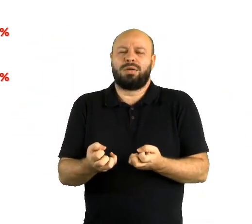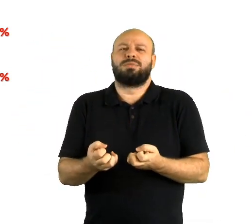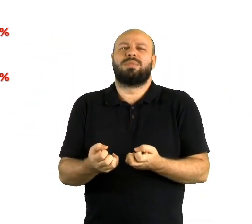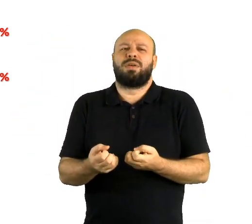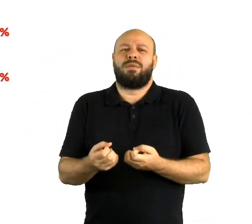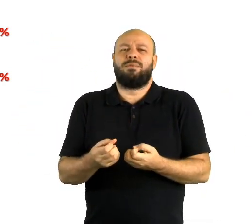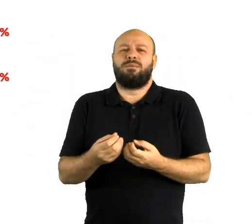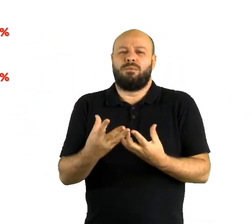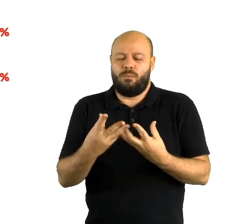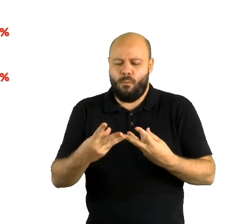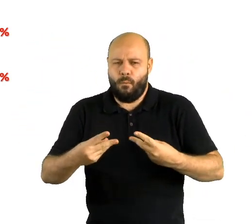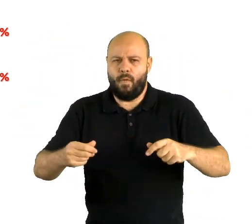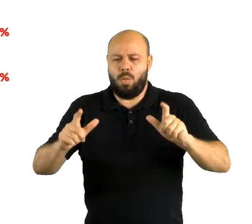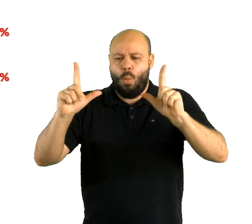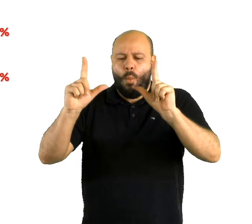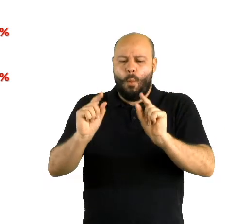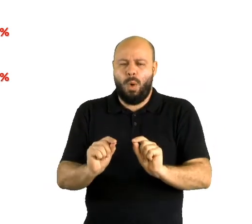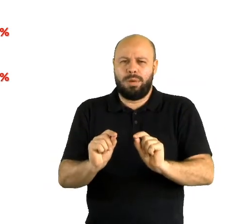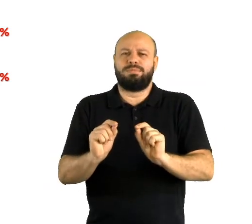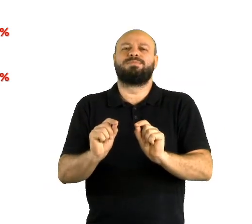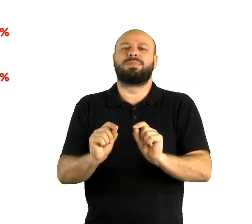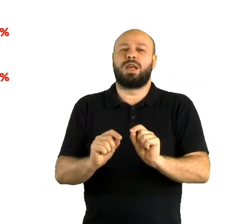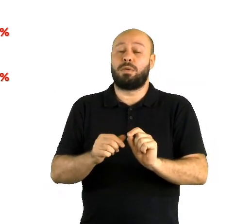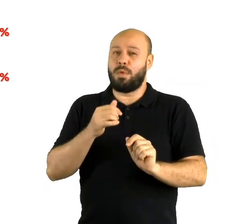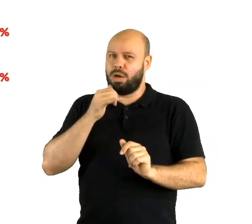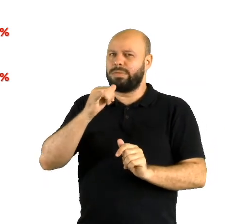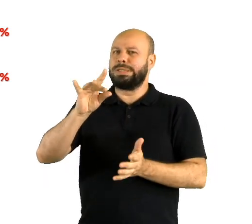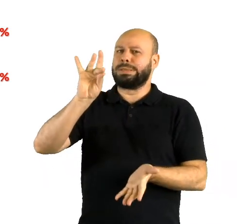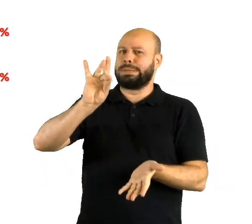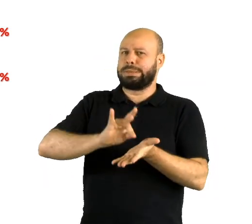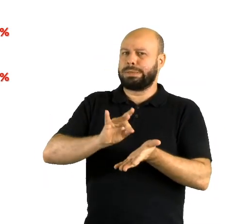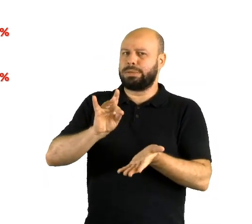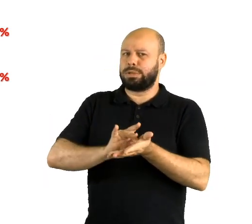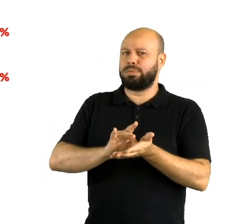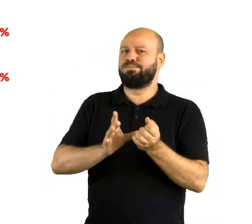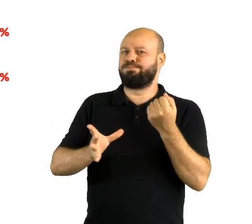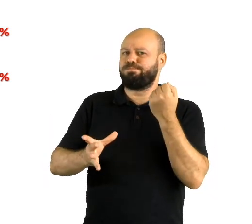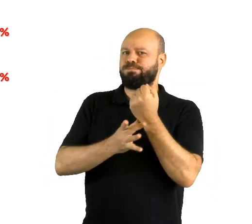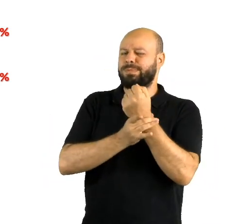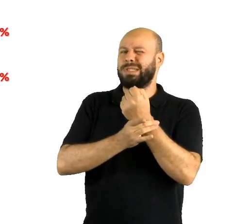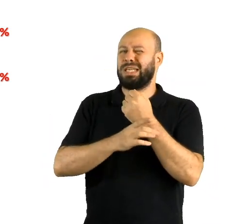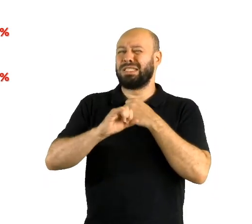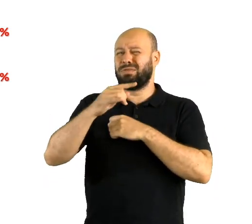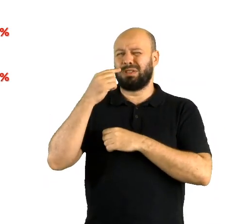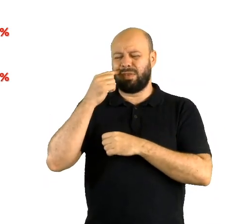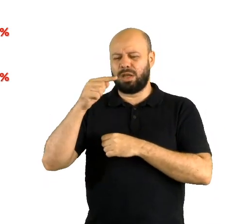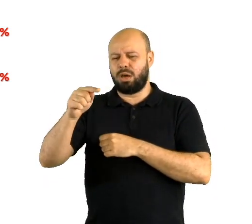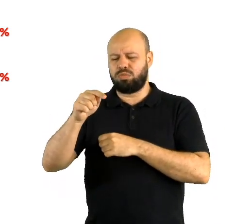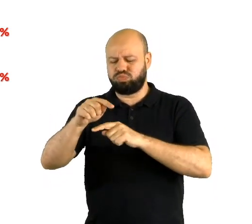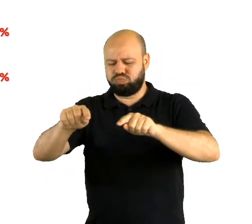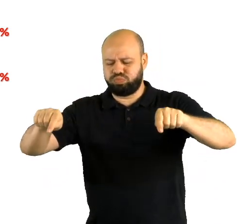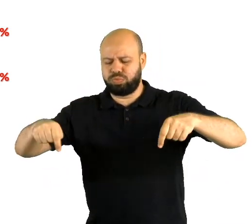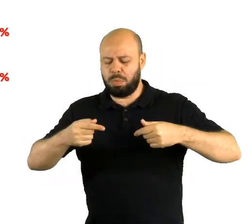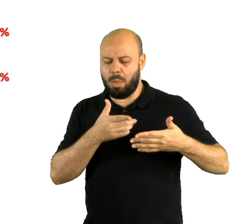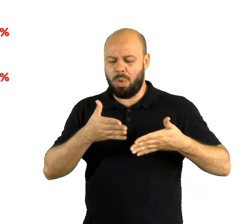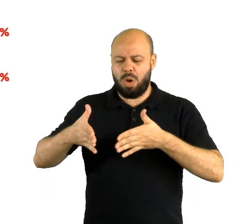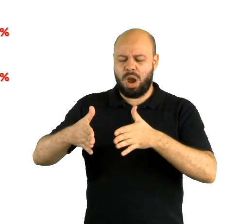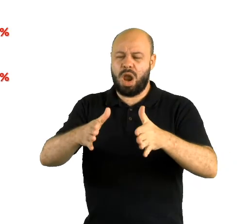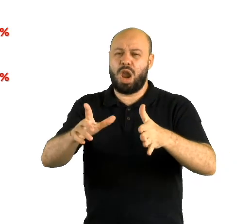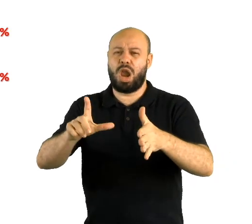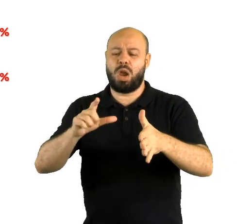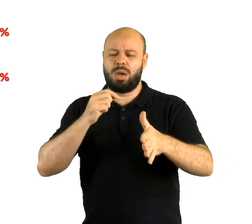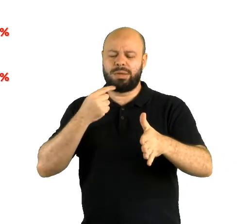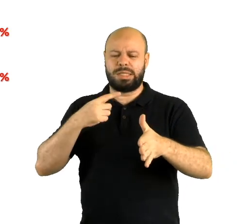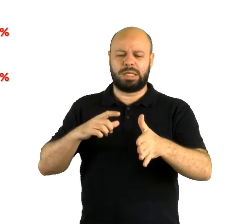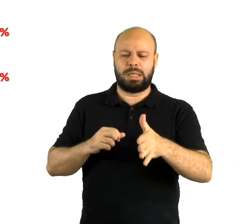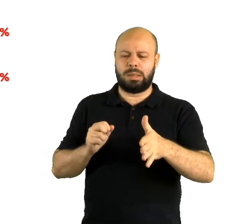escassez. Garanto para vocês que vocês já foram em algum córrego, algum rio, que